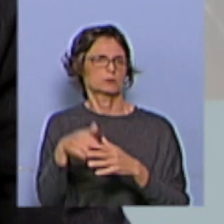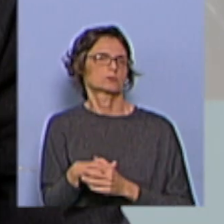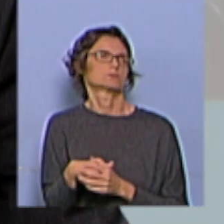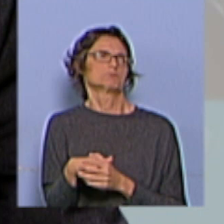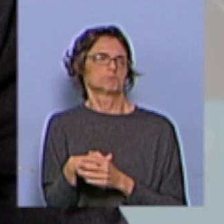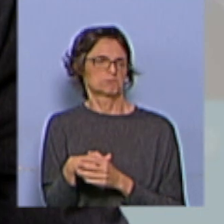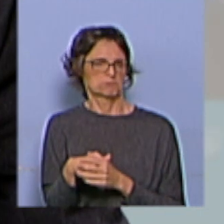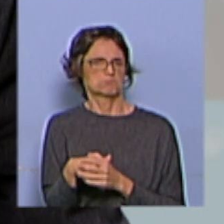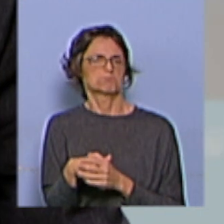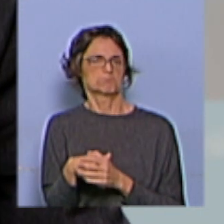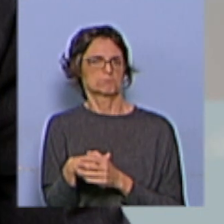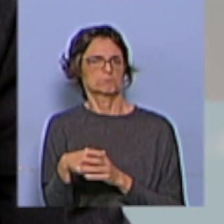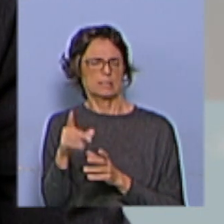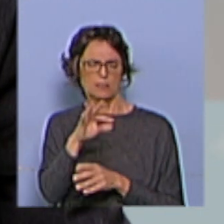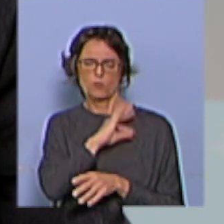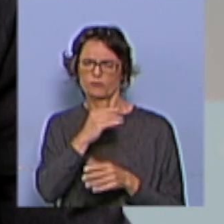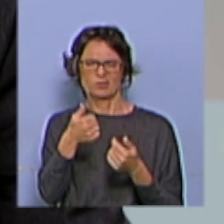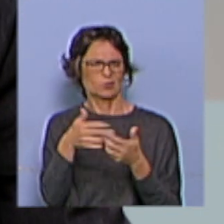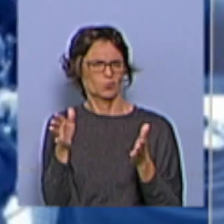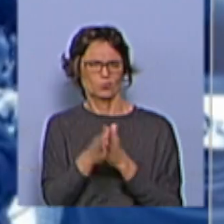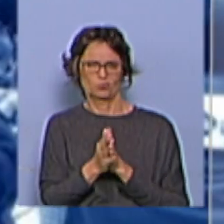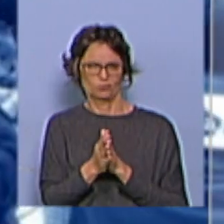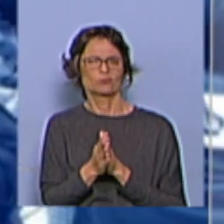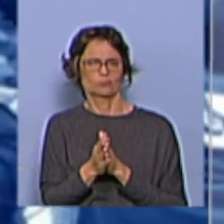também para os outros profissionais.